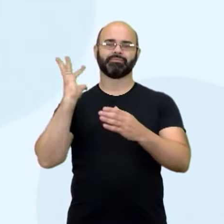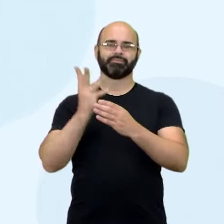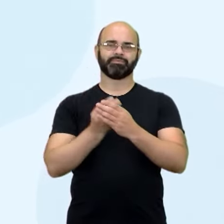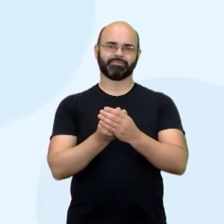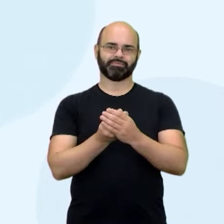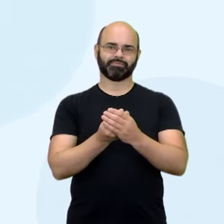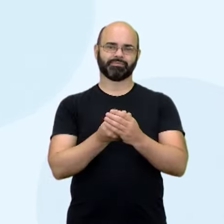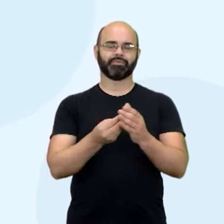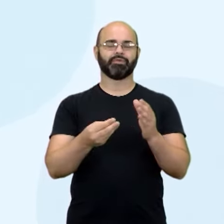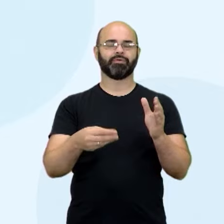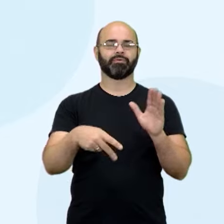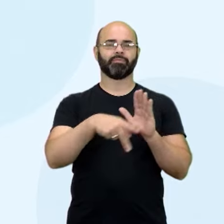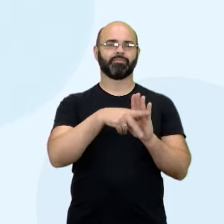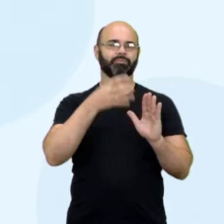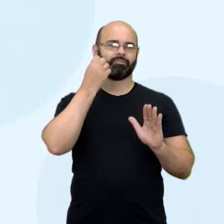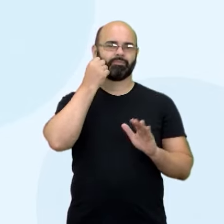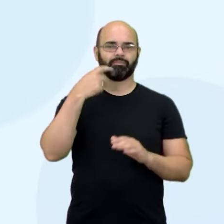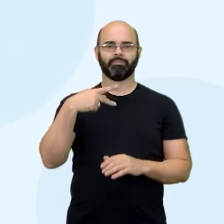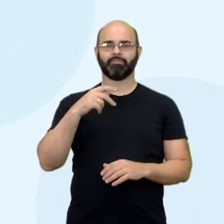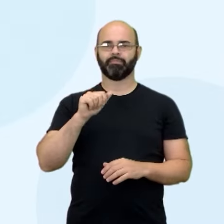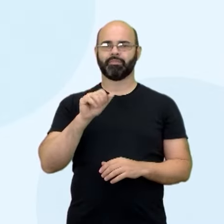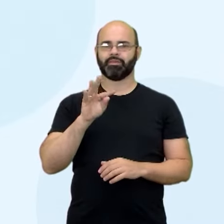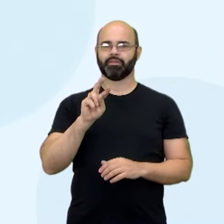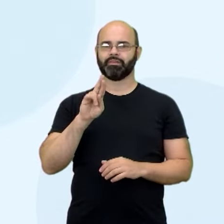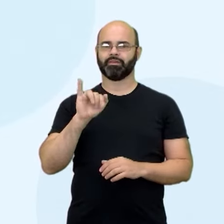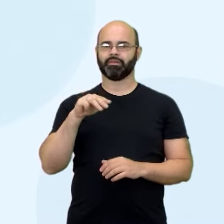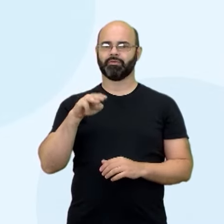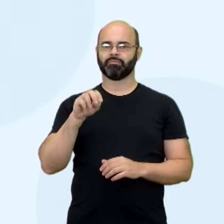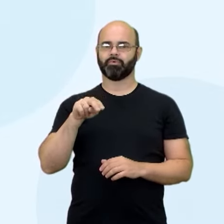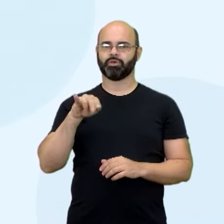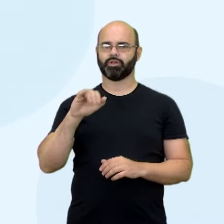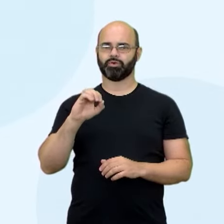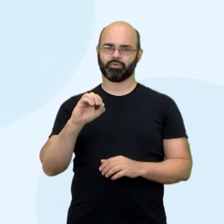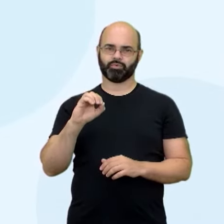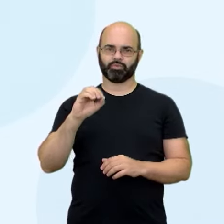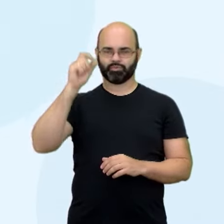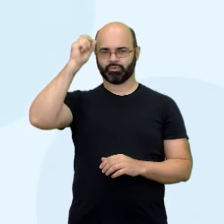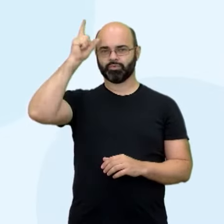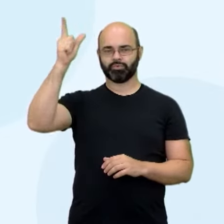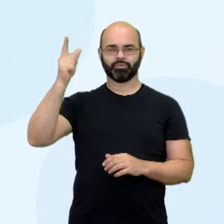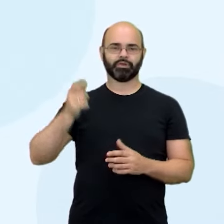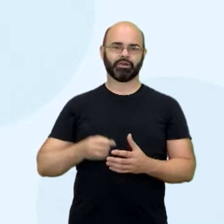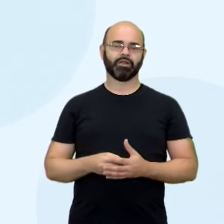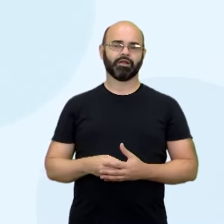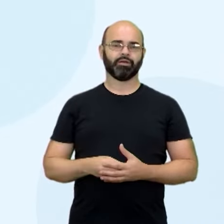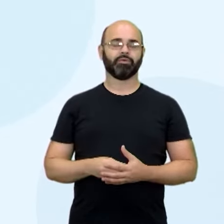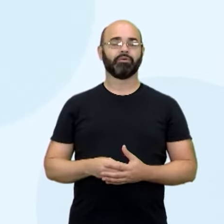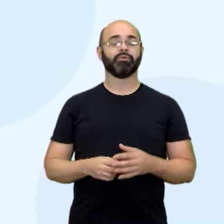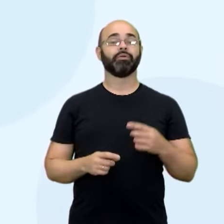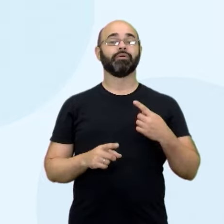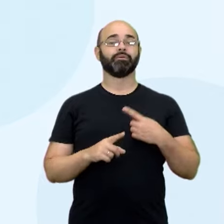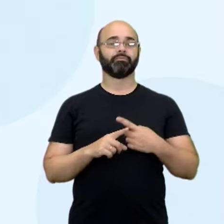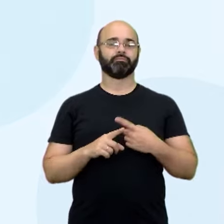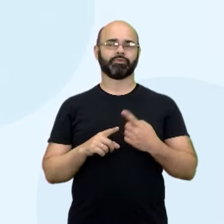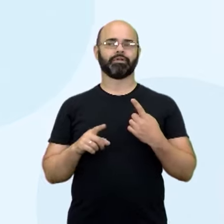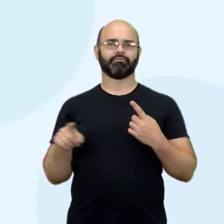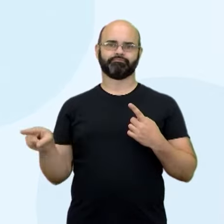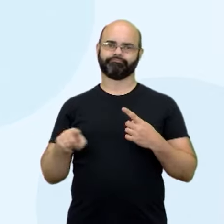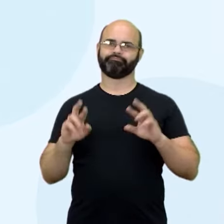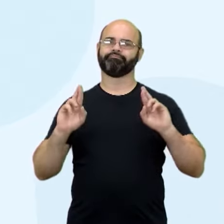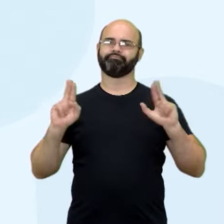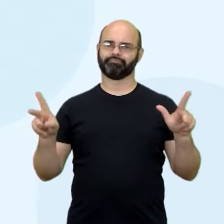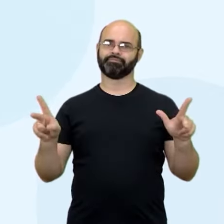E, principalmente, nós entramos no contexto sobre manifestações culturais, porque existe aí uma diferença.